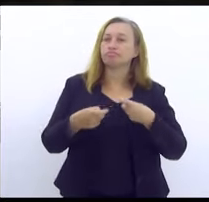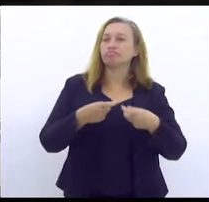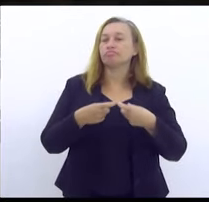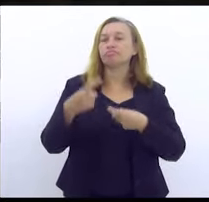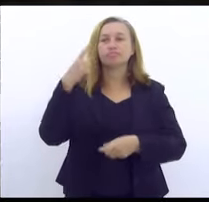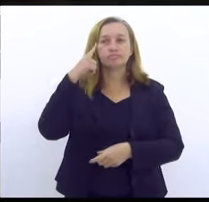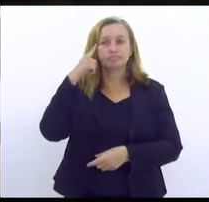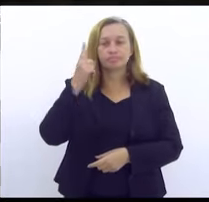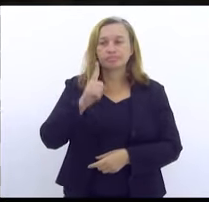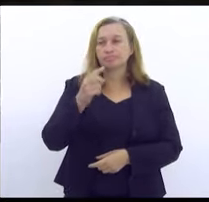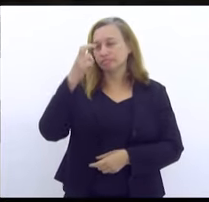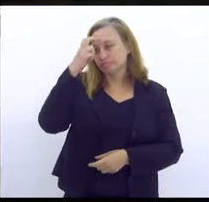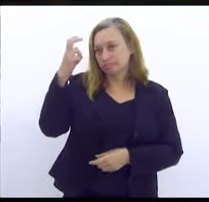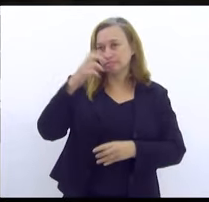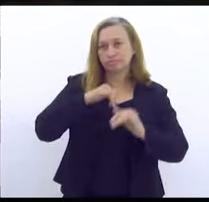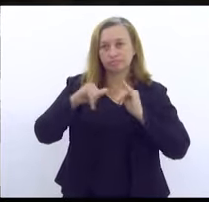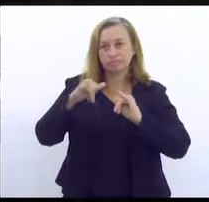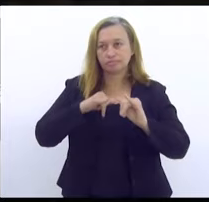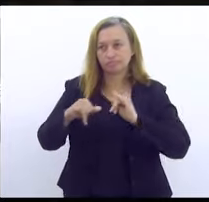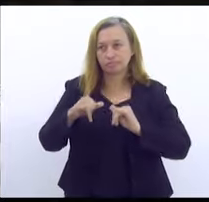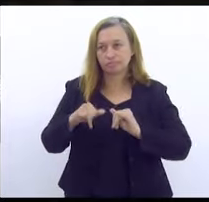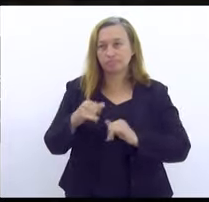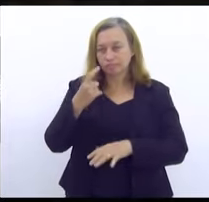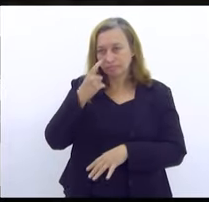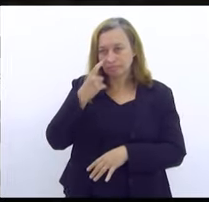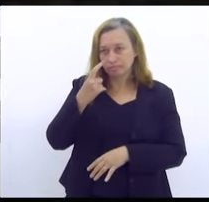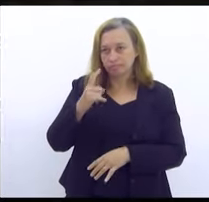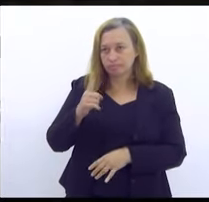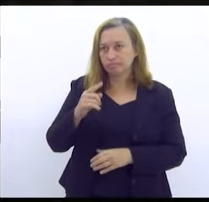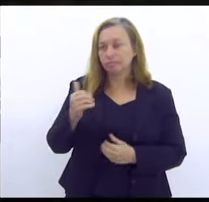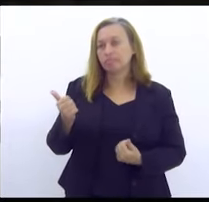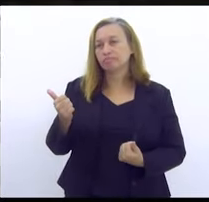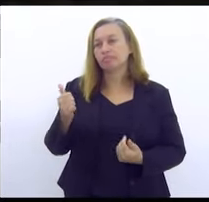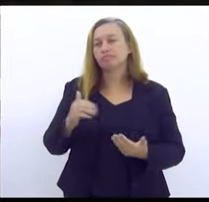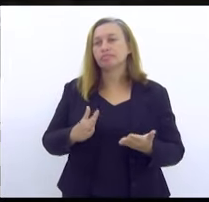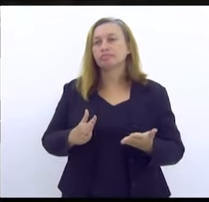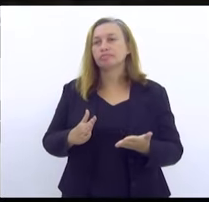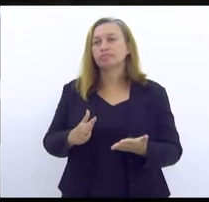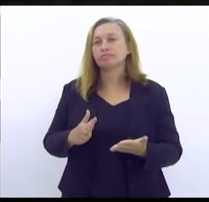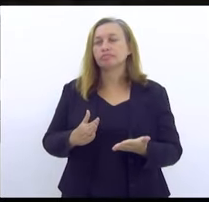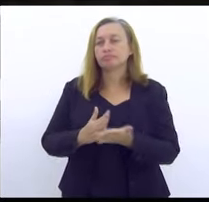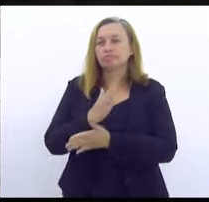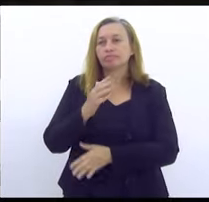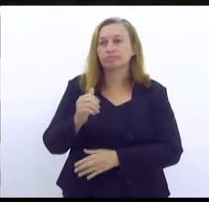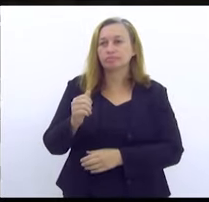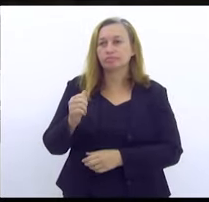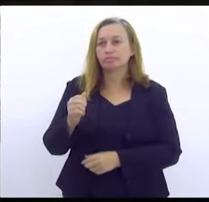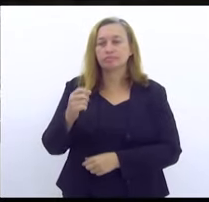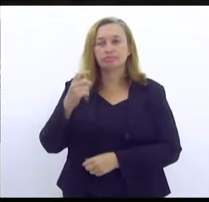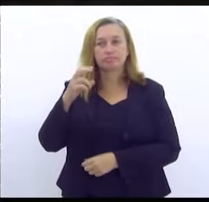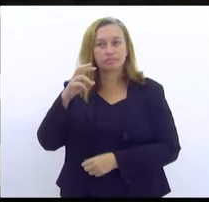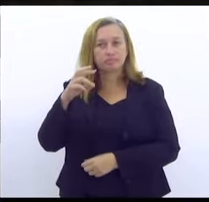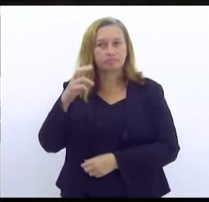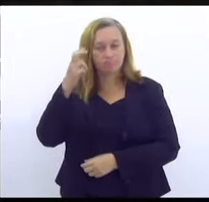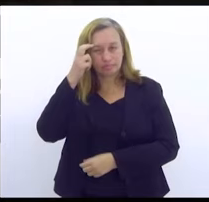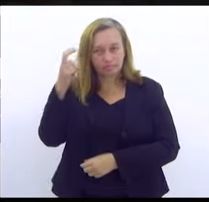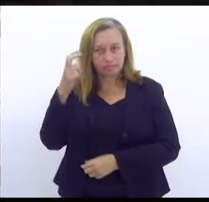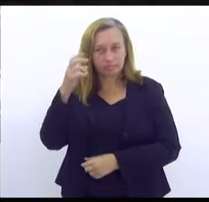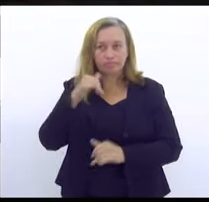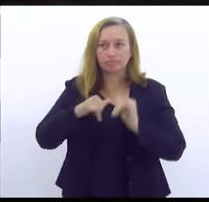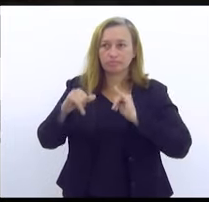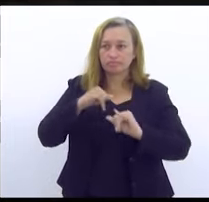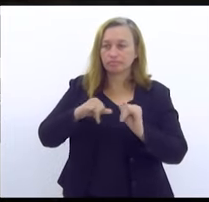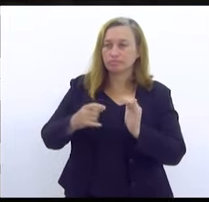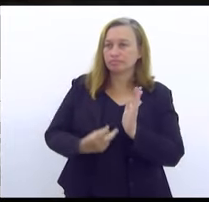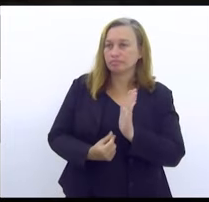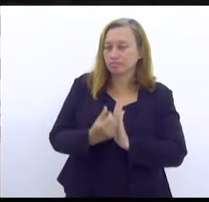na inteligência e na informação. E quer ver por que não se aposta na inteligência e na informação? E isso está no